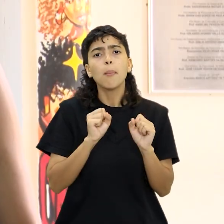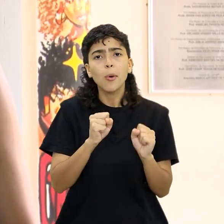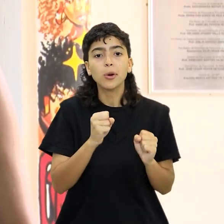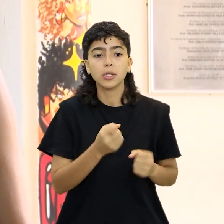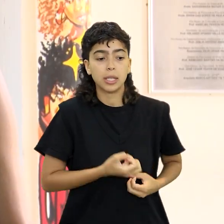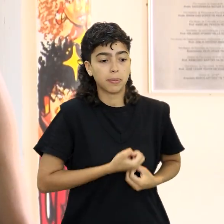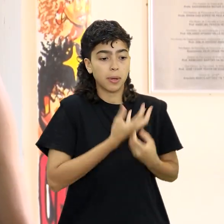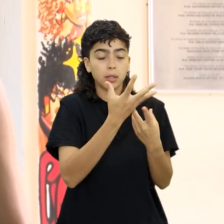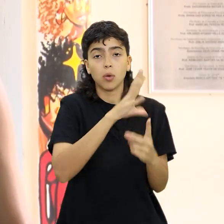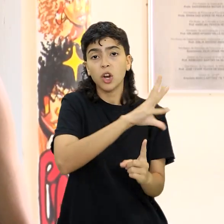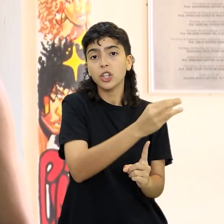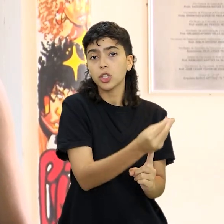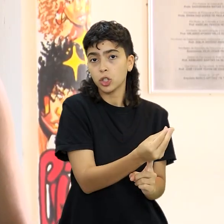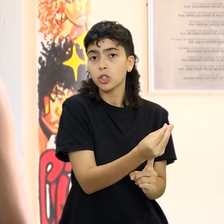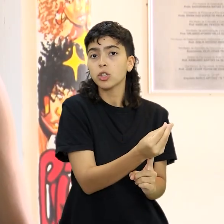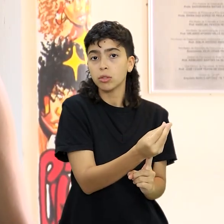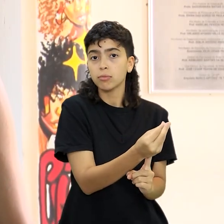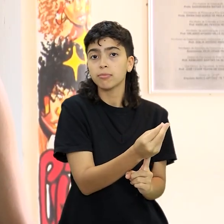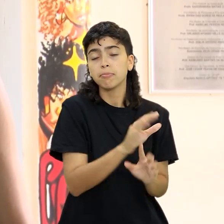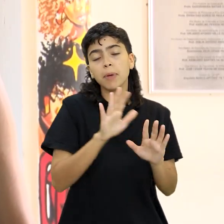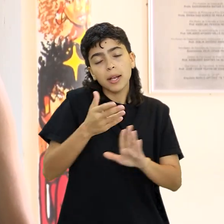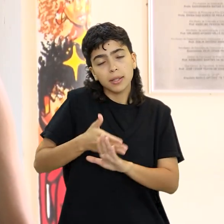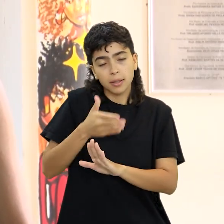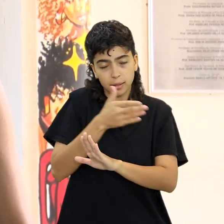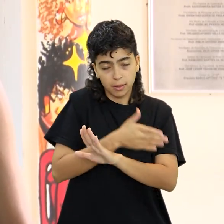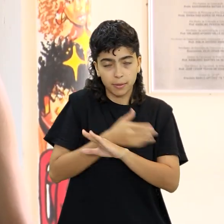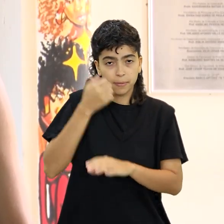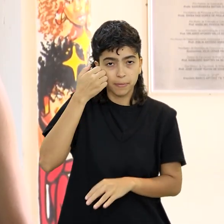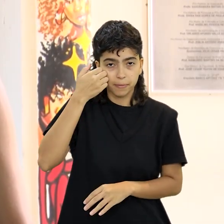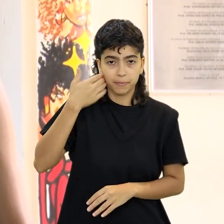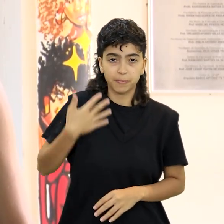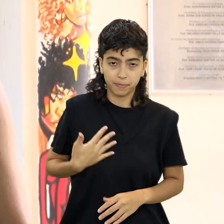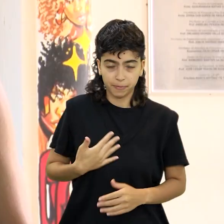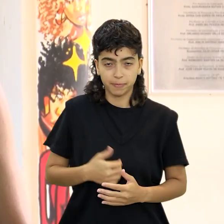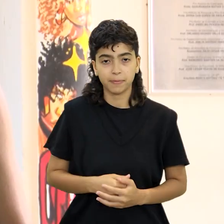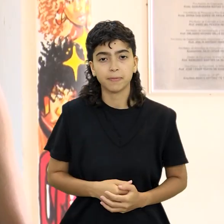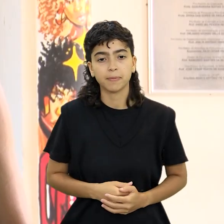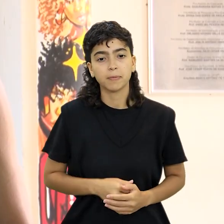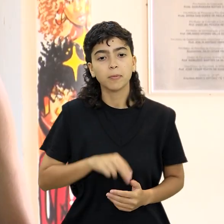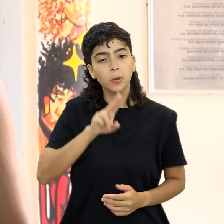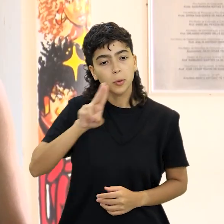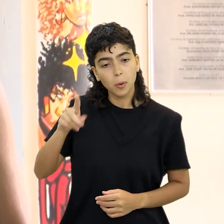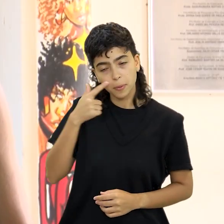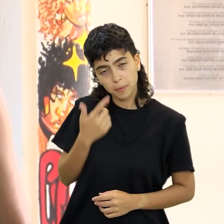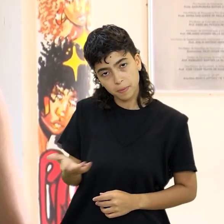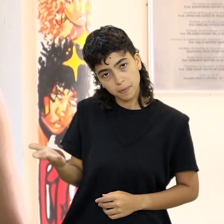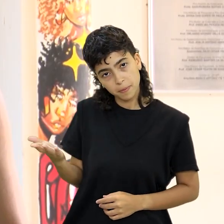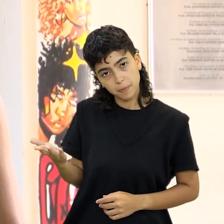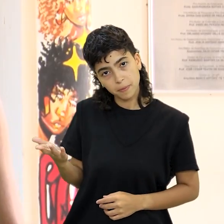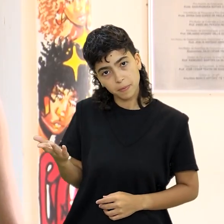de expressão artística. Antes de continuarmos, eu faço a minha autodescrição. Eu sou